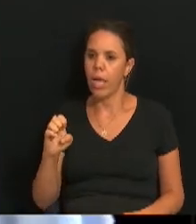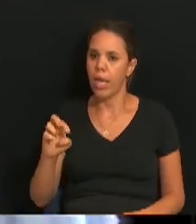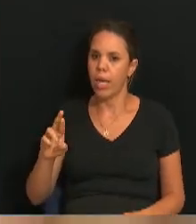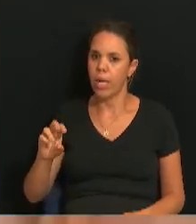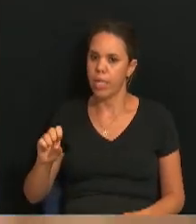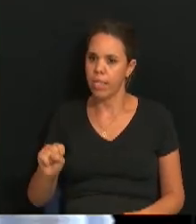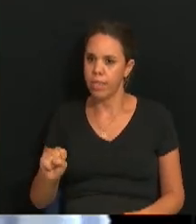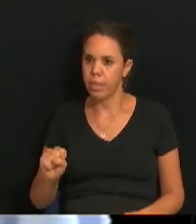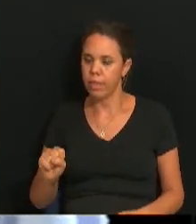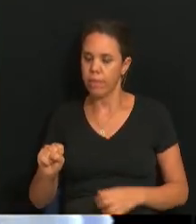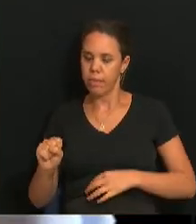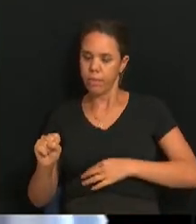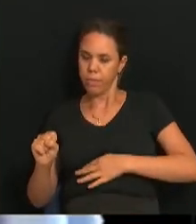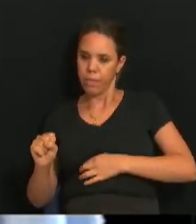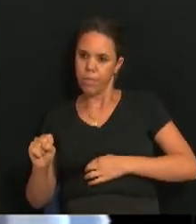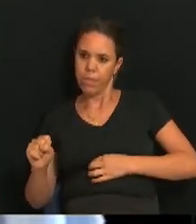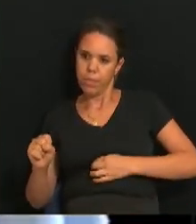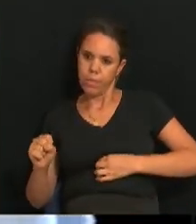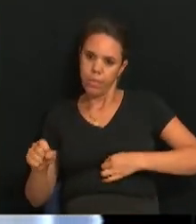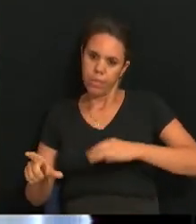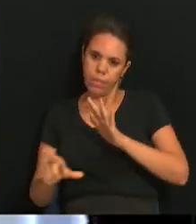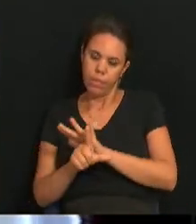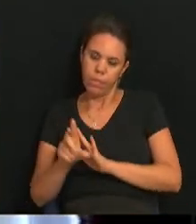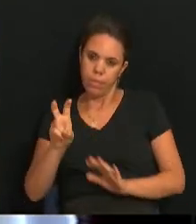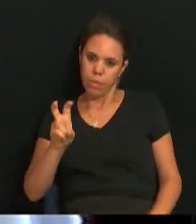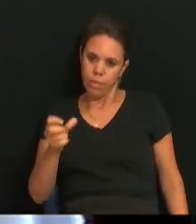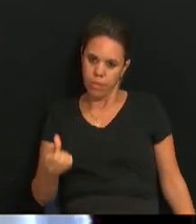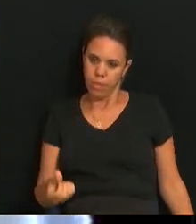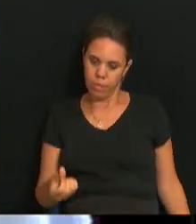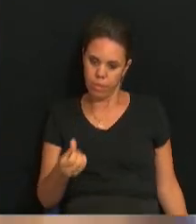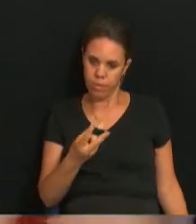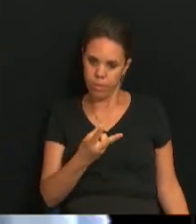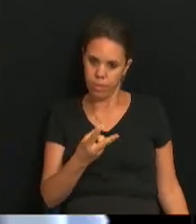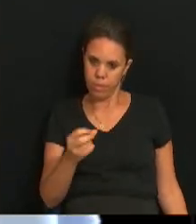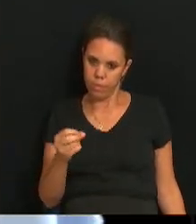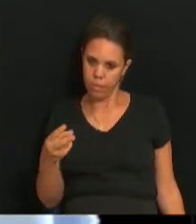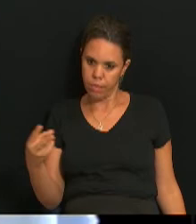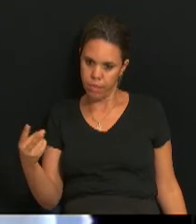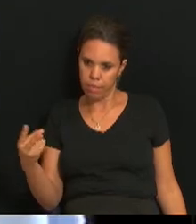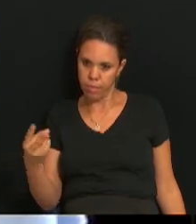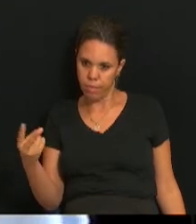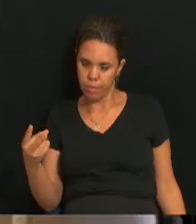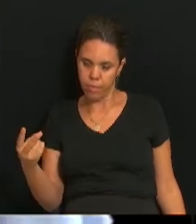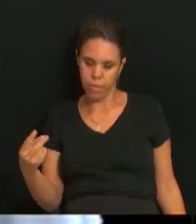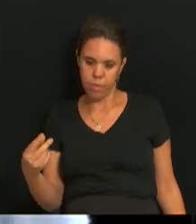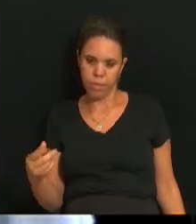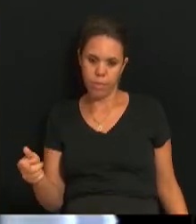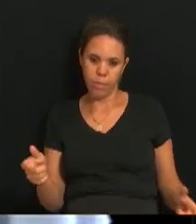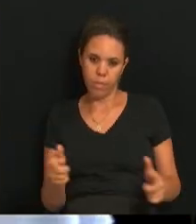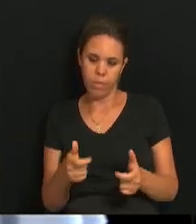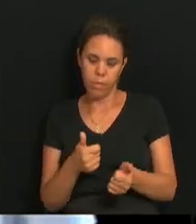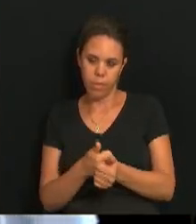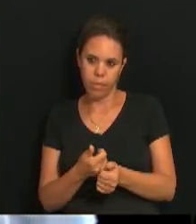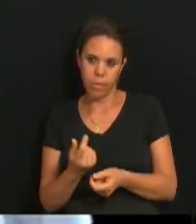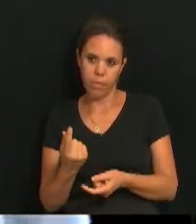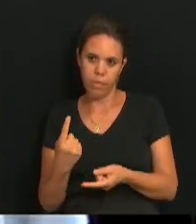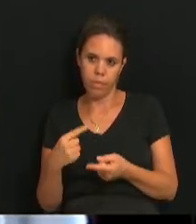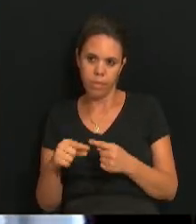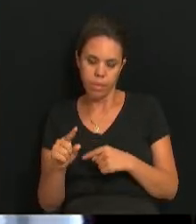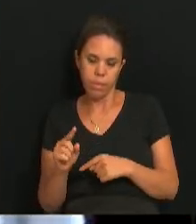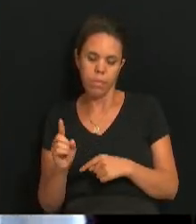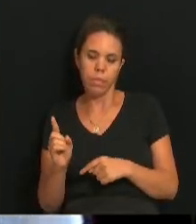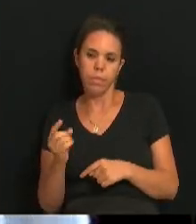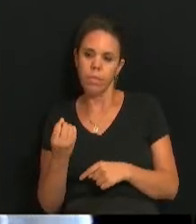Paulo, fez agora a Lei 5606 de 2022. E um município bem pequenininho, do Vale do Ribeira, Bom Sucesso de Itararé, também